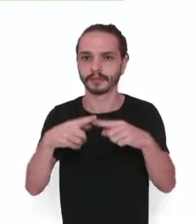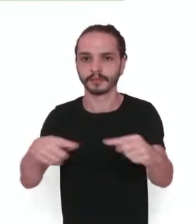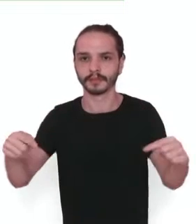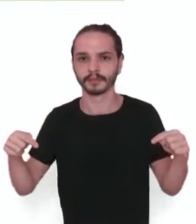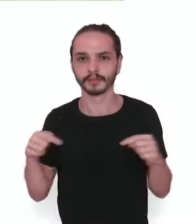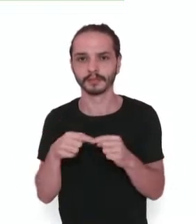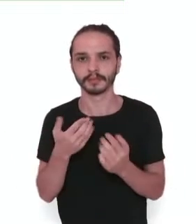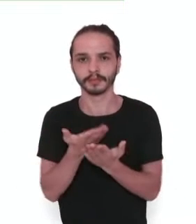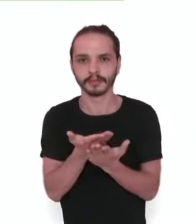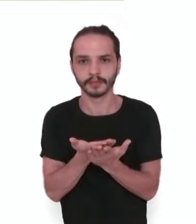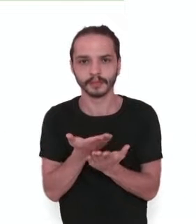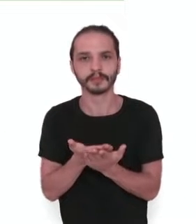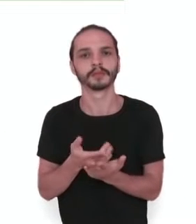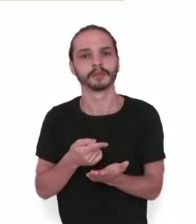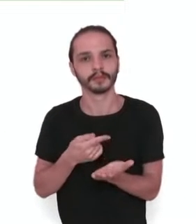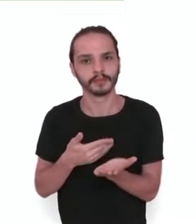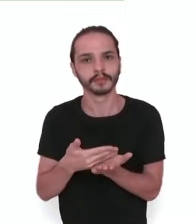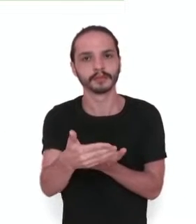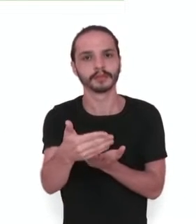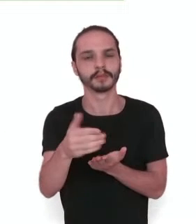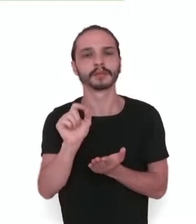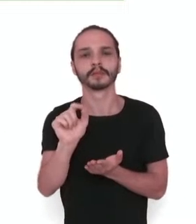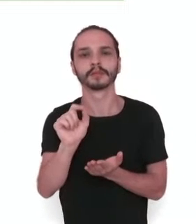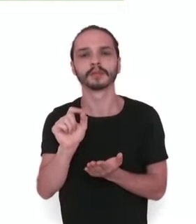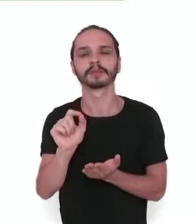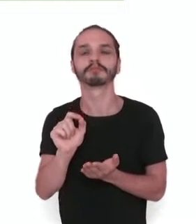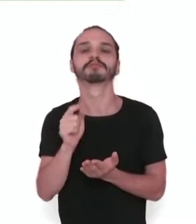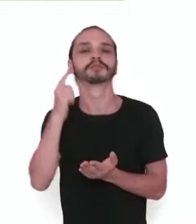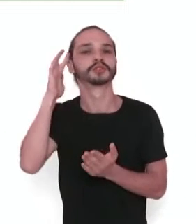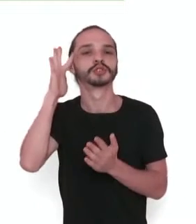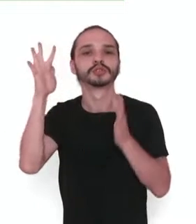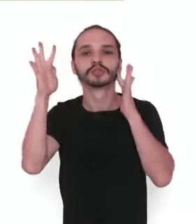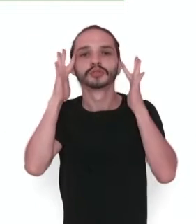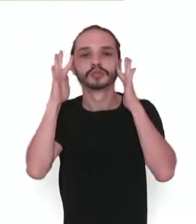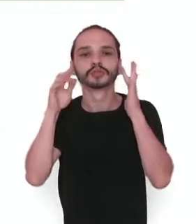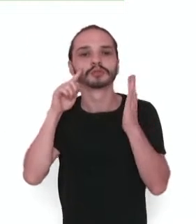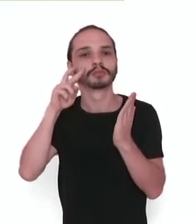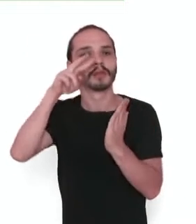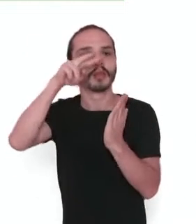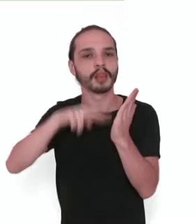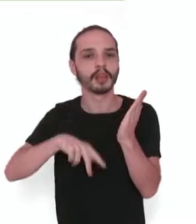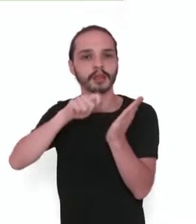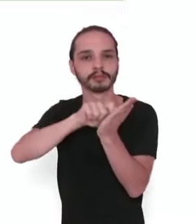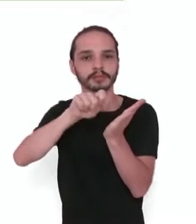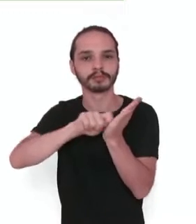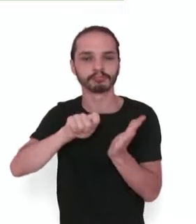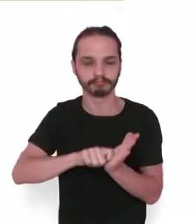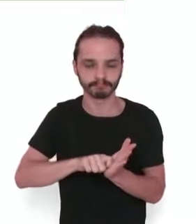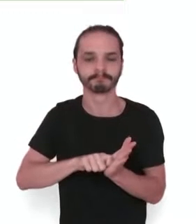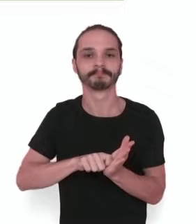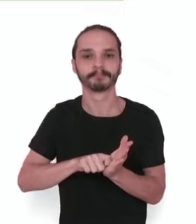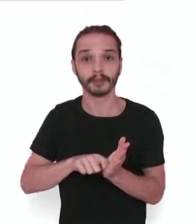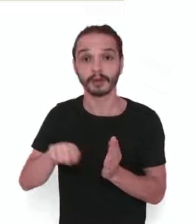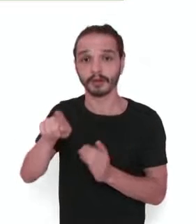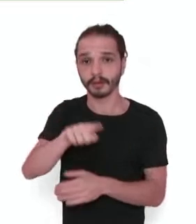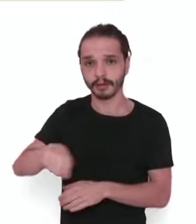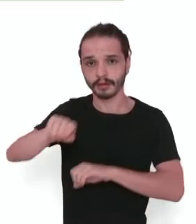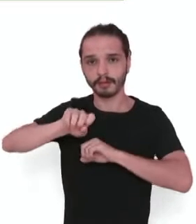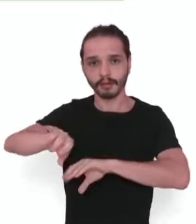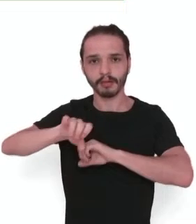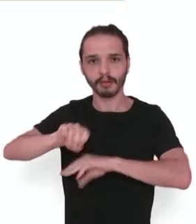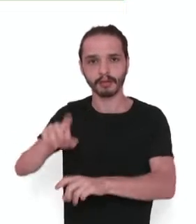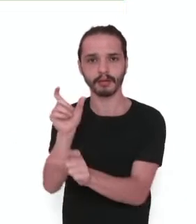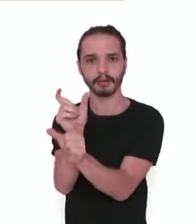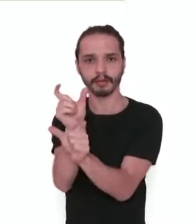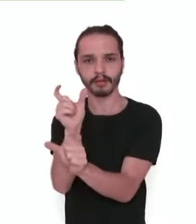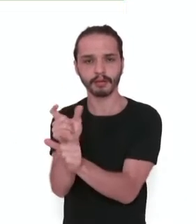aula e estão cada vez mais próximos de realizar o sonho de ler e escrever. Eles estão sendo alfabetizados com a